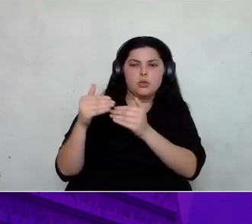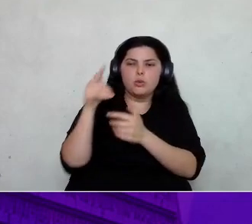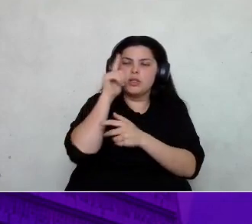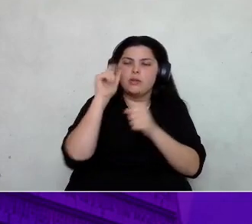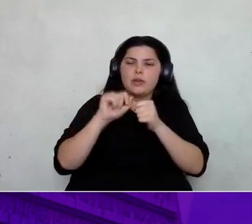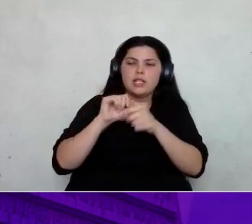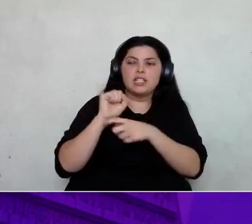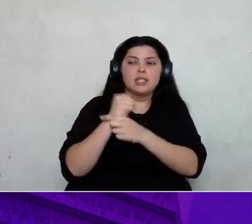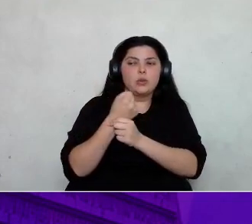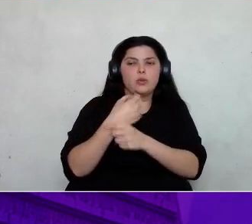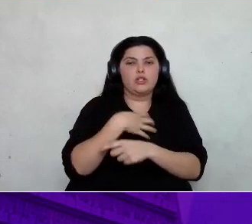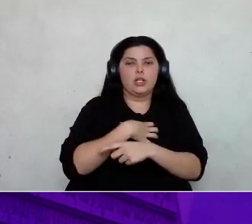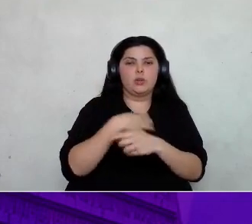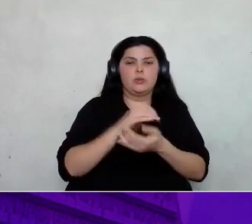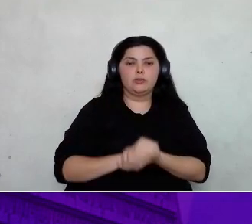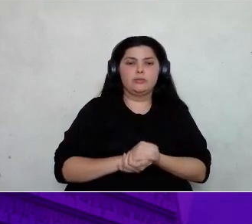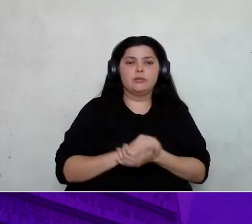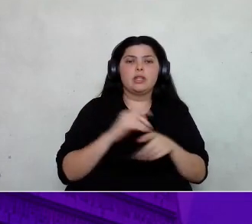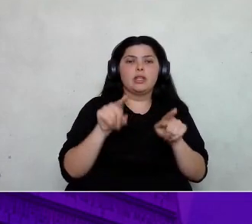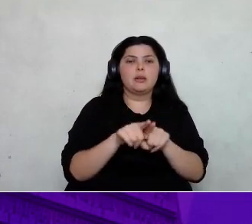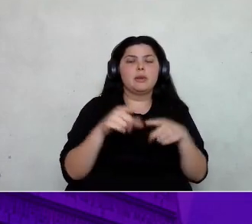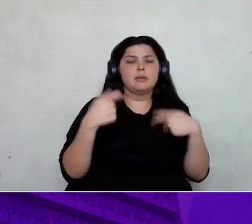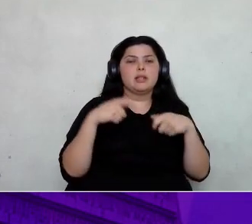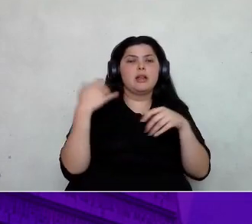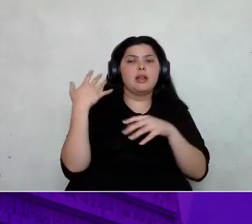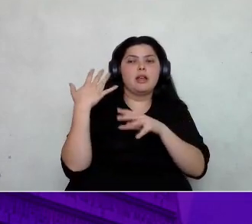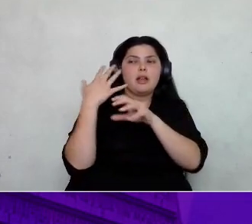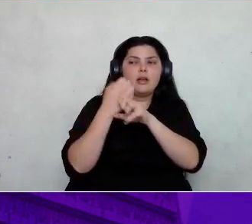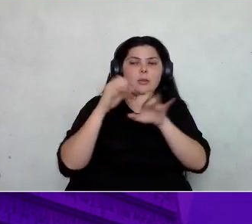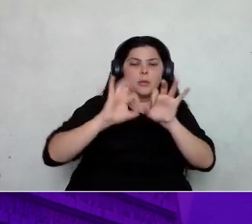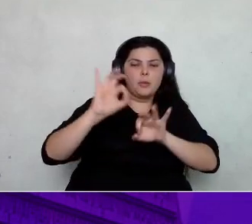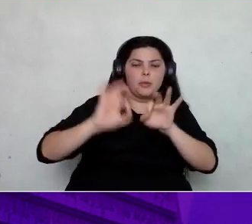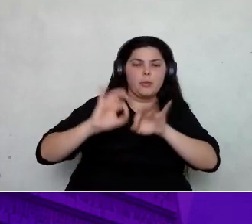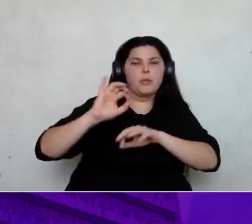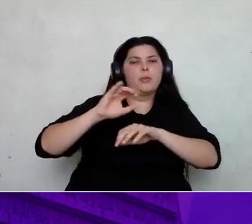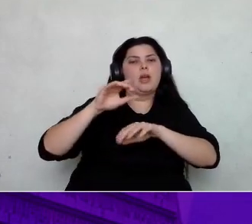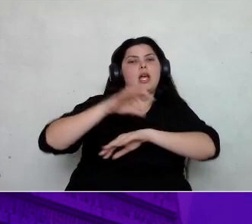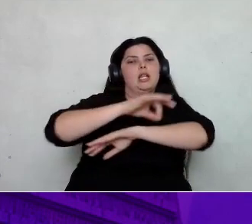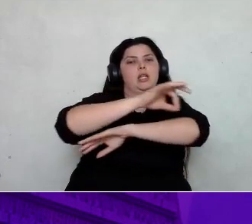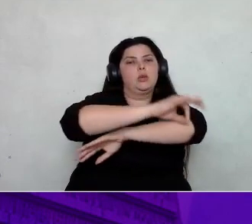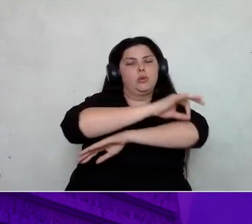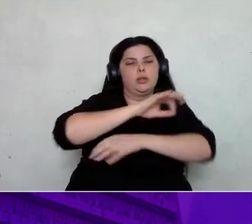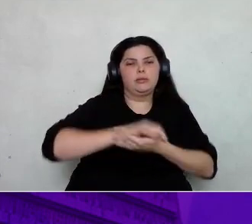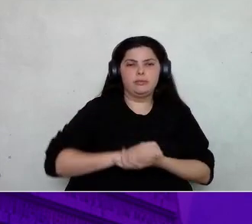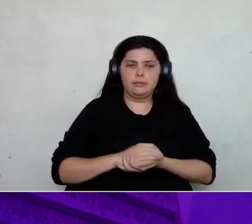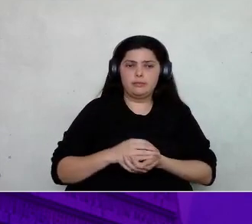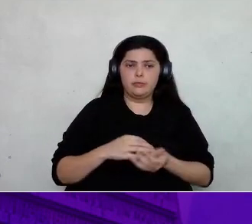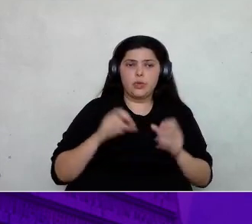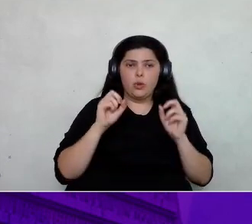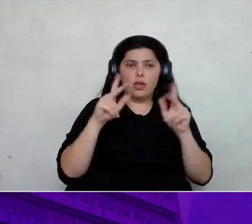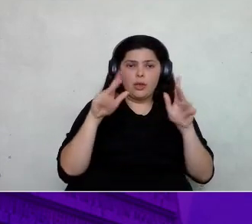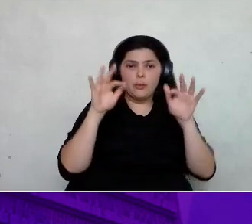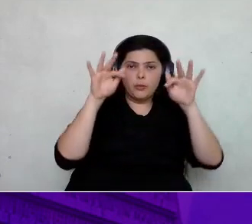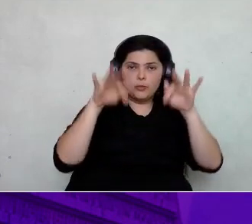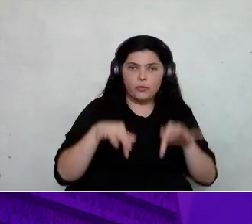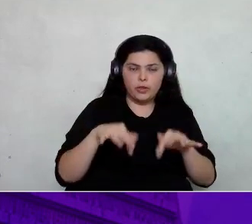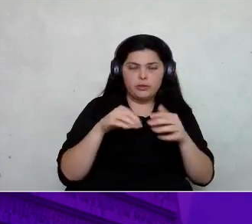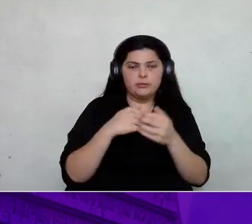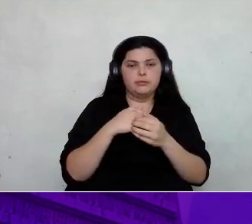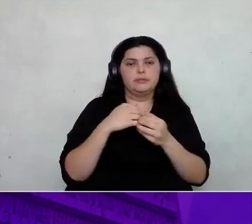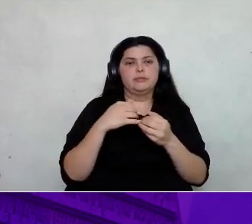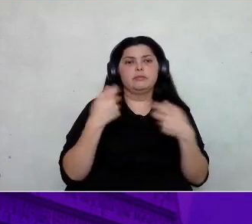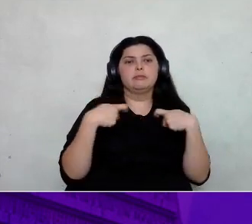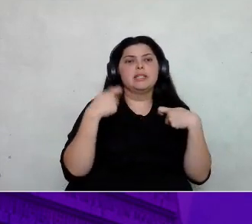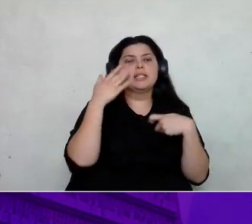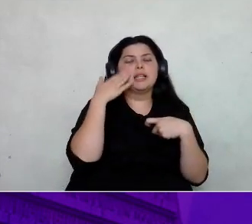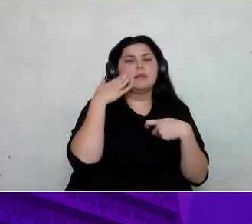E claro, você pode precisar revisar a sua arquitetura. Ok, por fim, a gente precisa saber se a gente